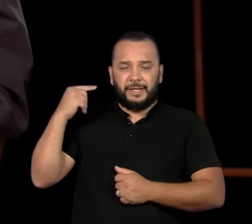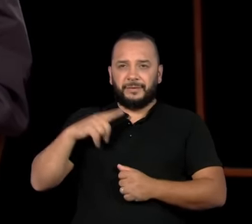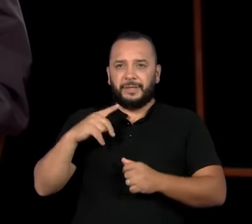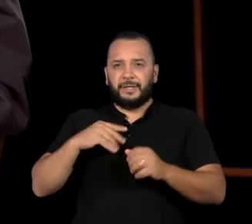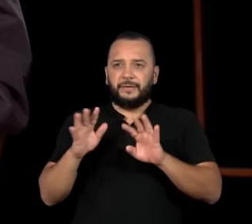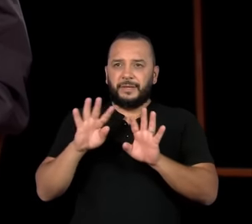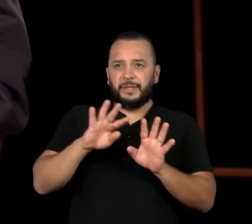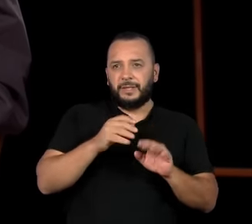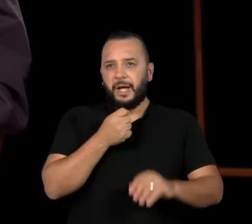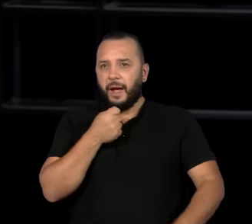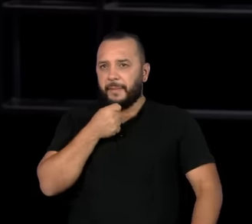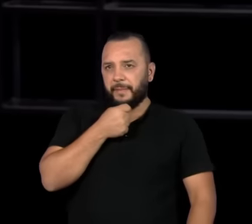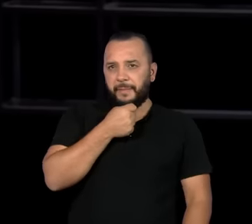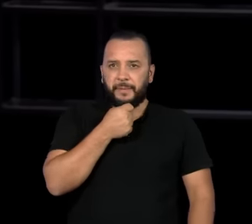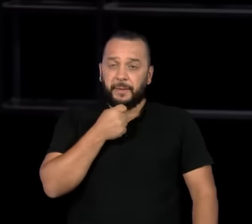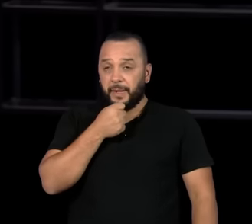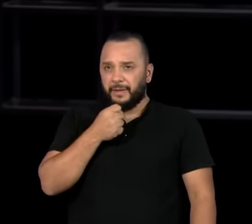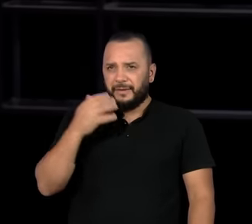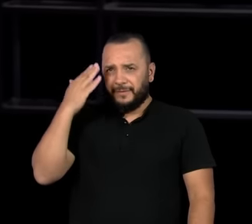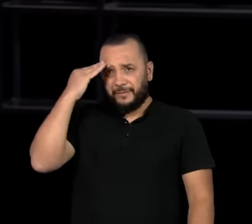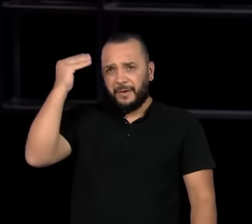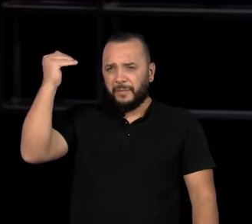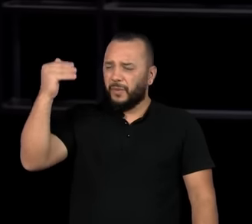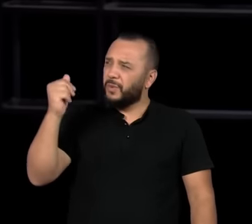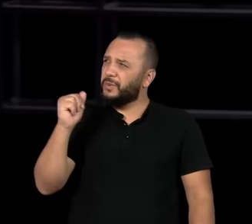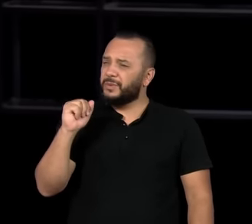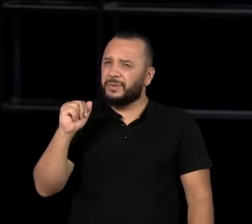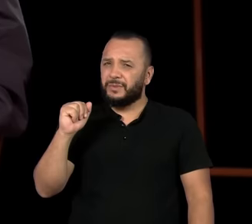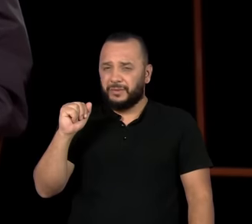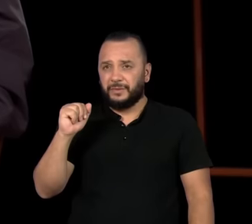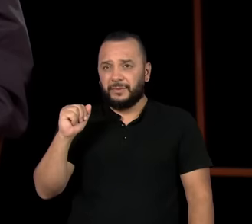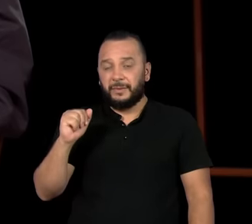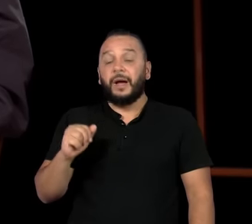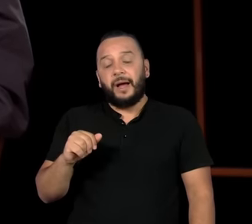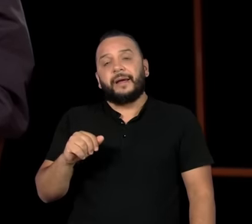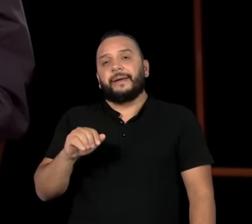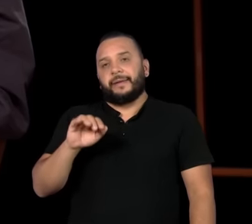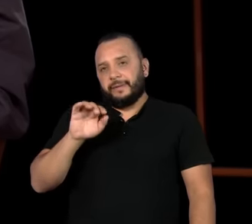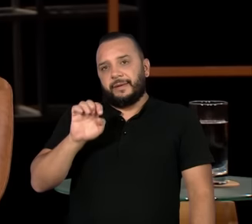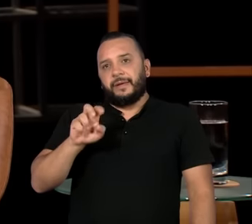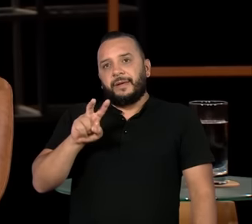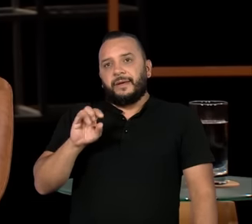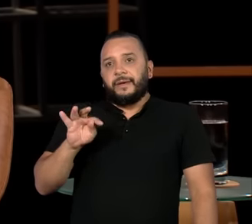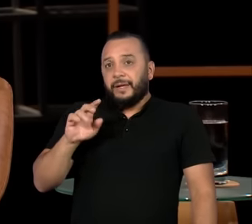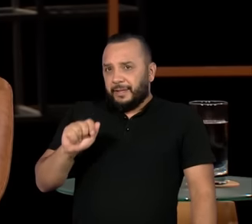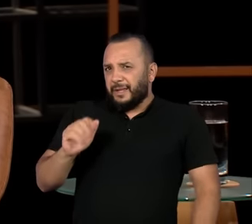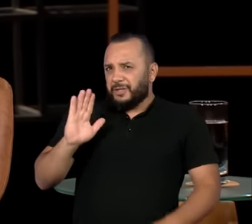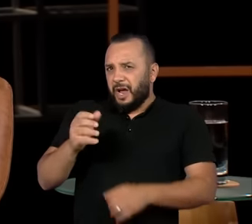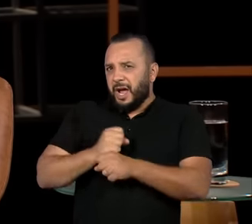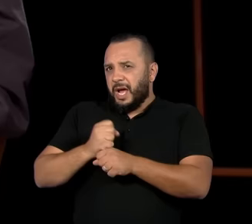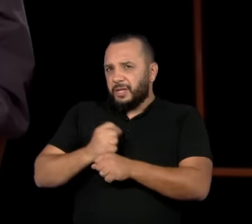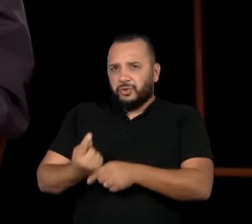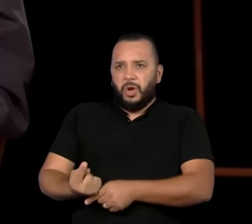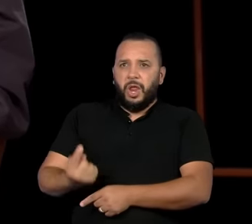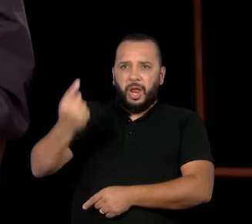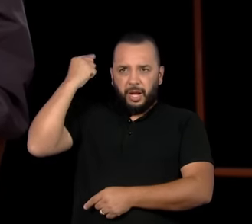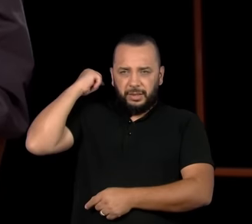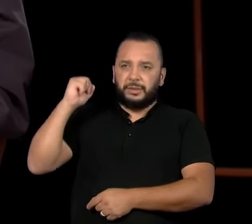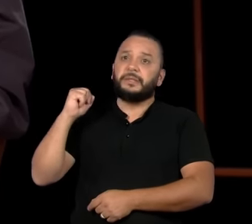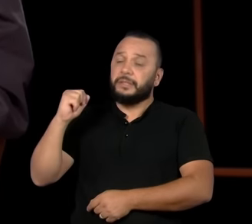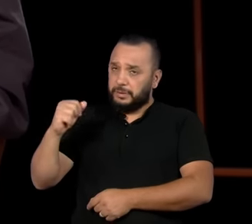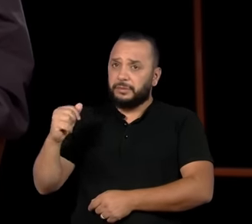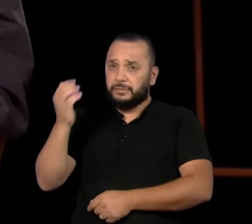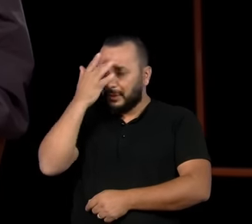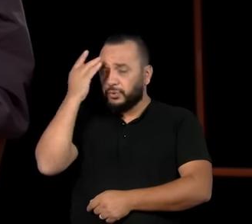musical que fez muito sucesso, que foi a Evita. Isso faz muitos anos. Evita, eu